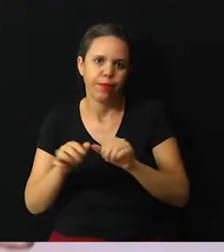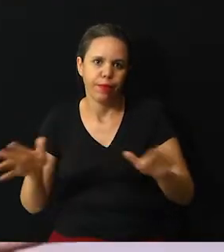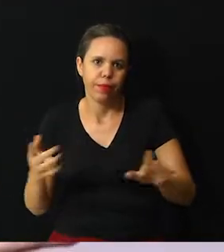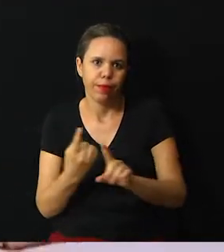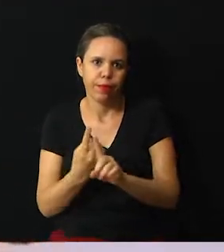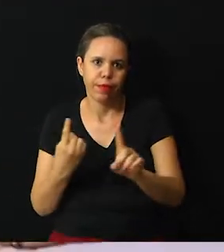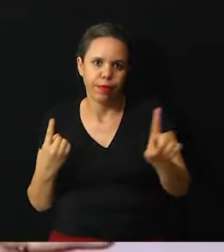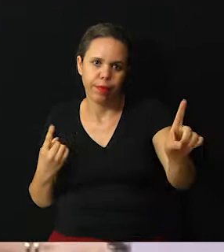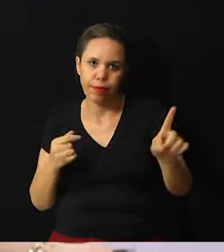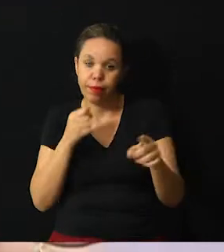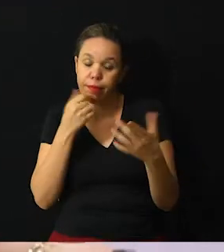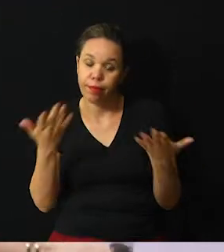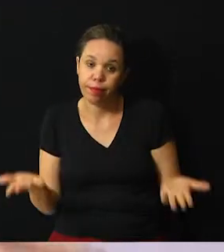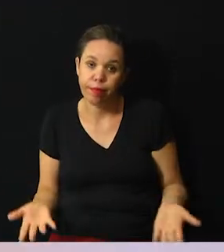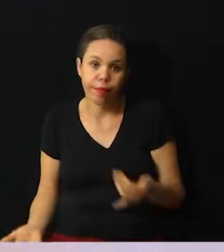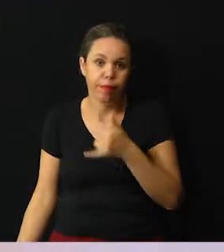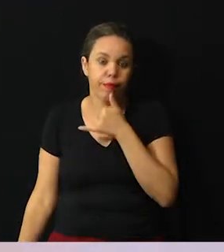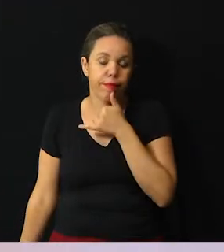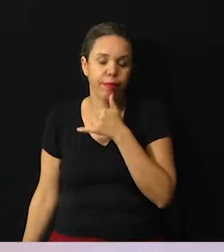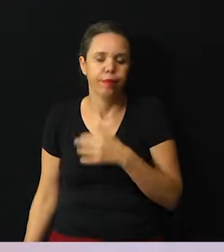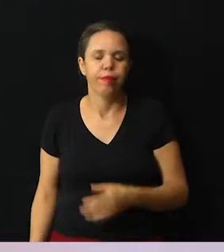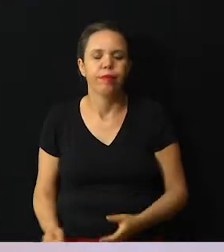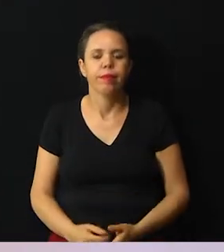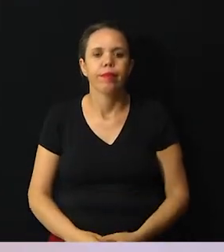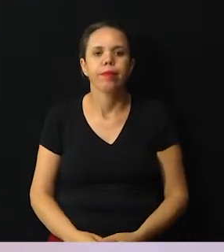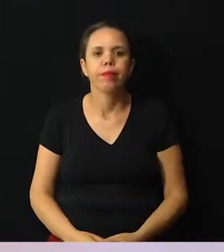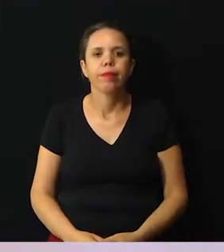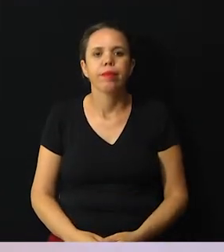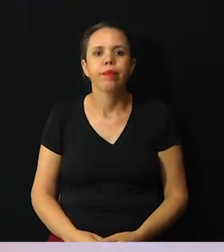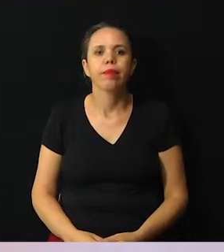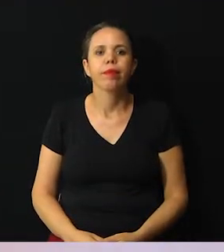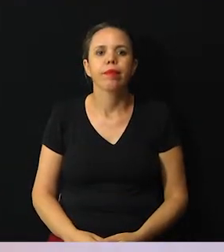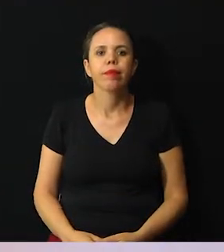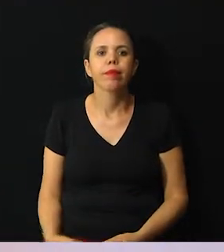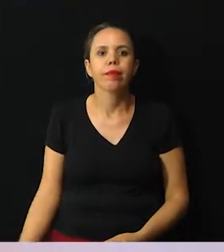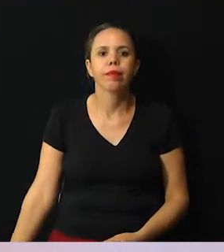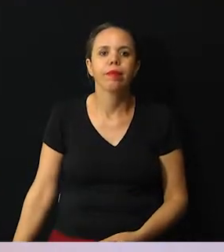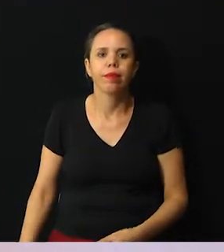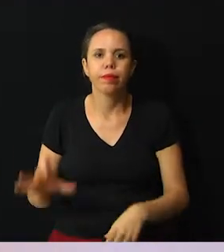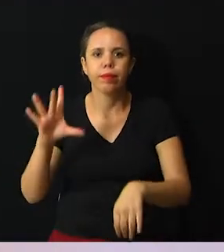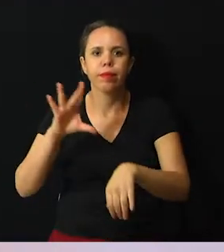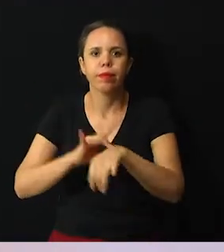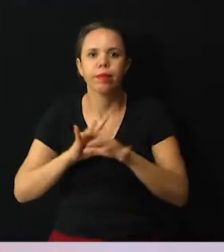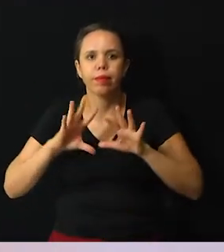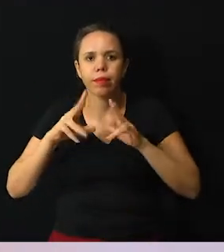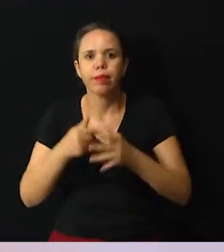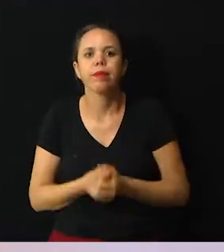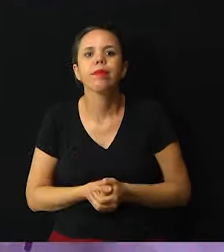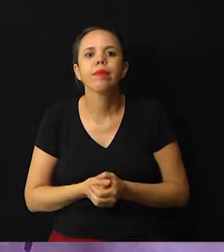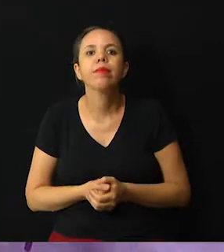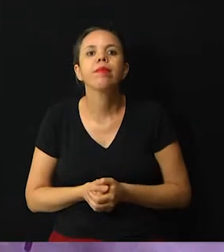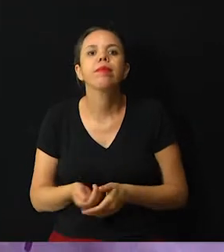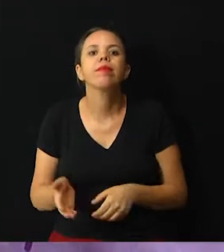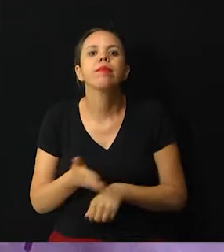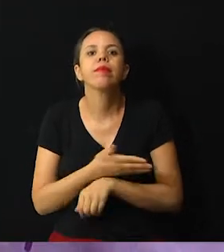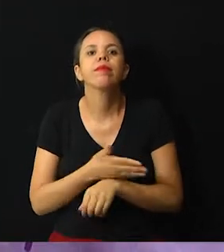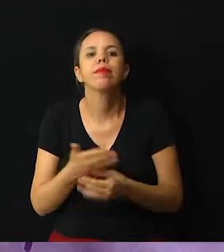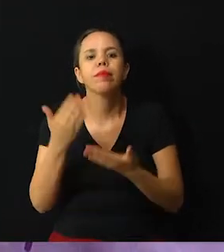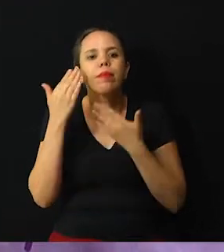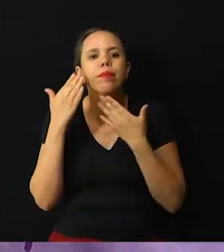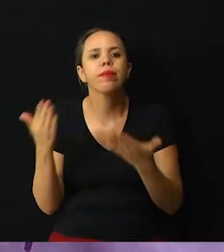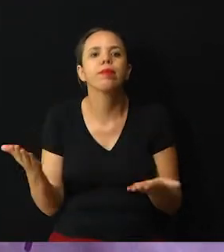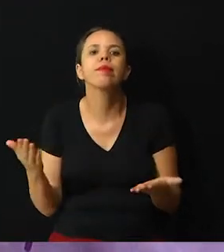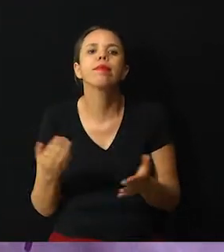remota, à distância ainda, infelizmente, por causa da pandemia de Covid-19, para manter a segurança de todo mundo. Doutor, antes de